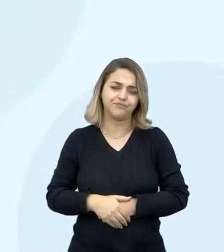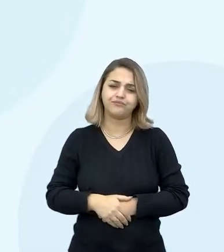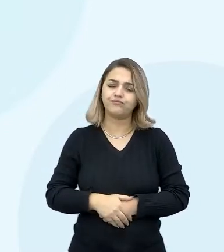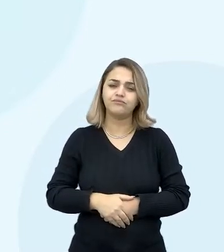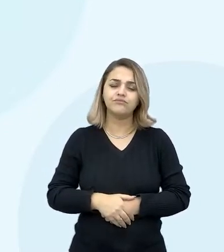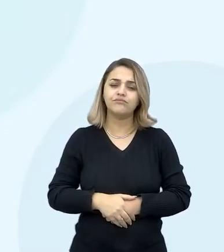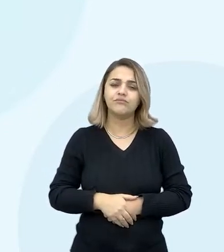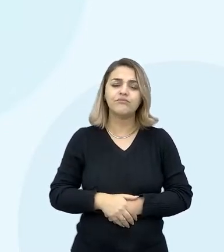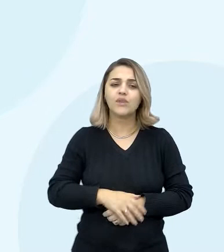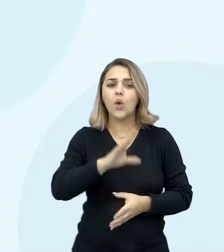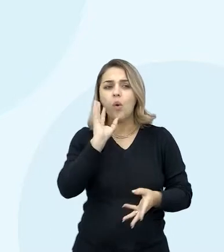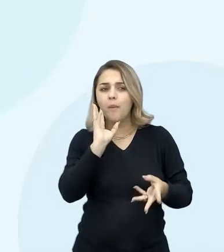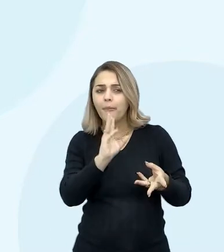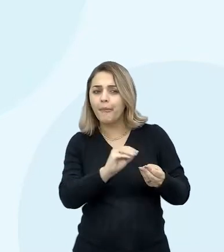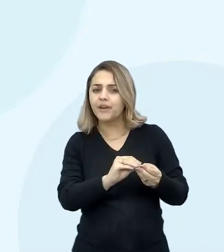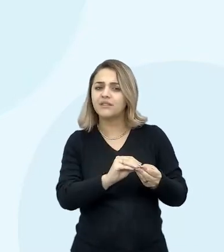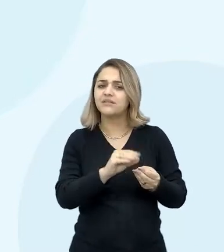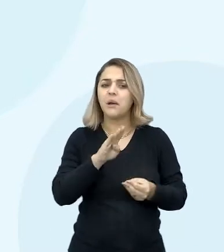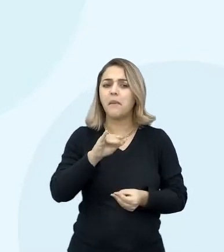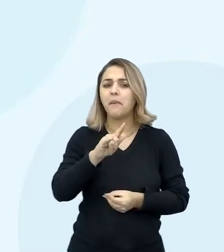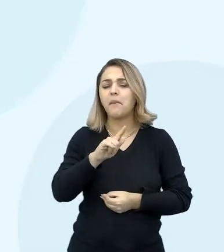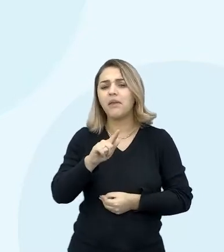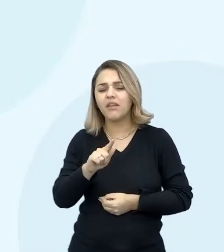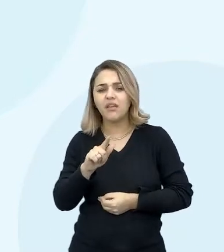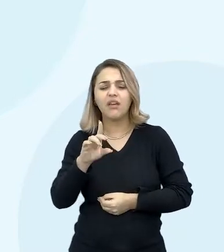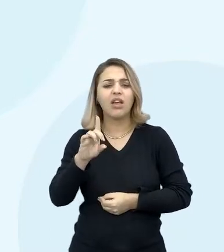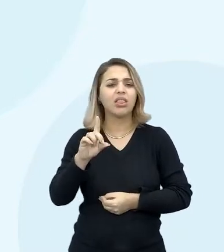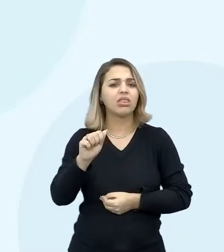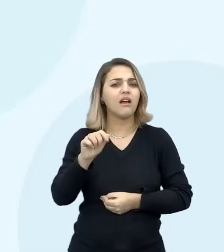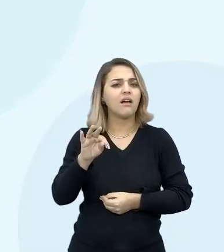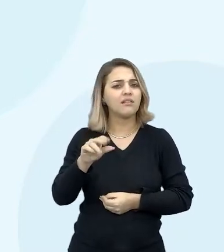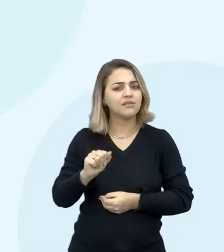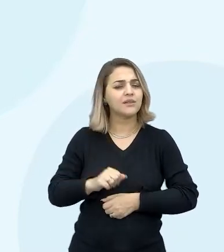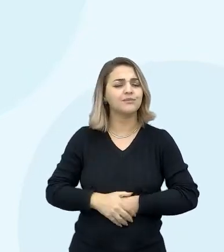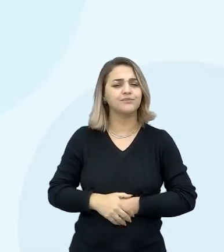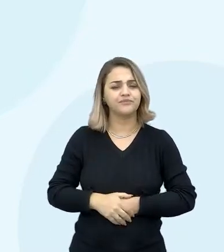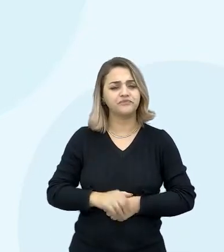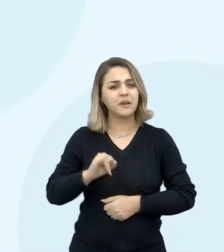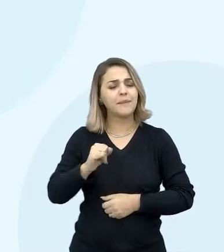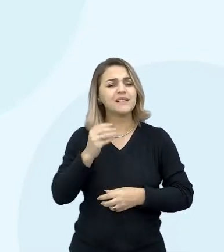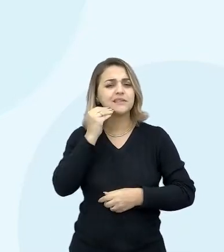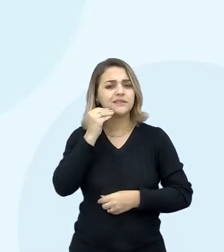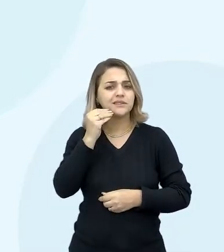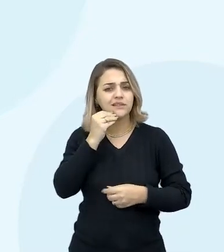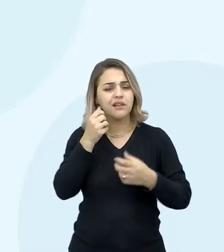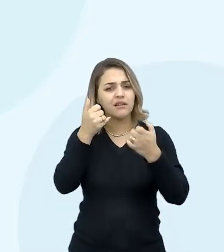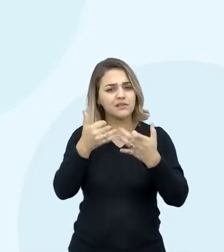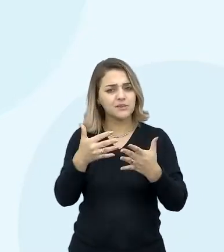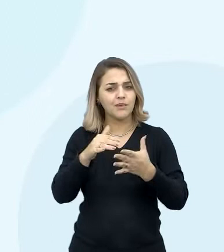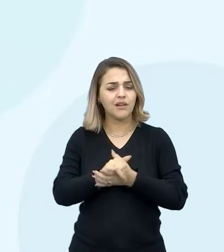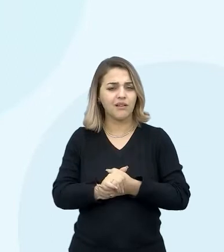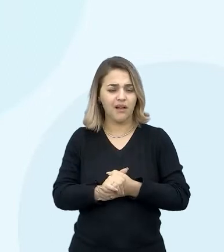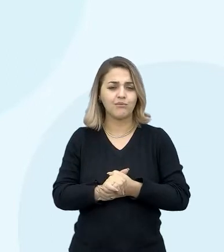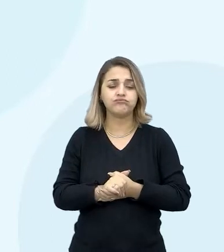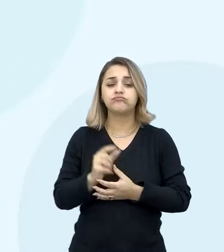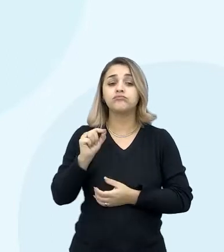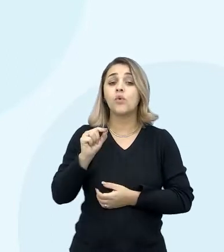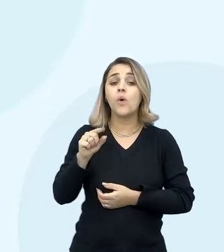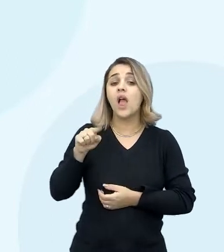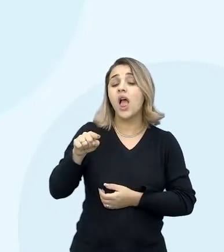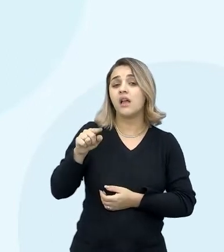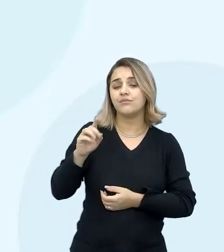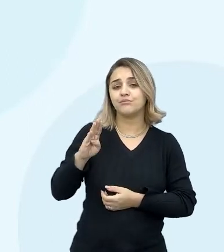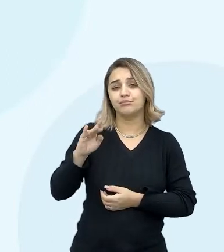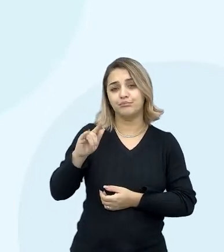conceituar Big Data, né? Mas que se a gente fosse tentar colocar uma definição, a gente entenderia como Big Data